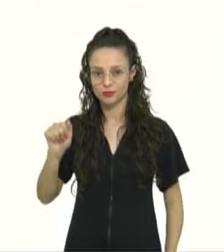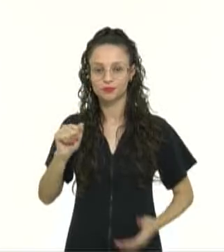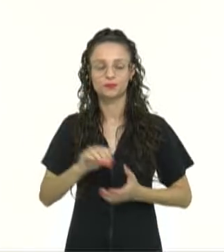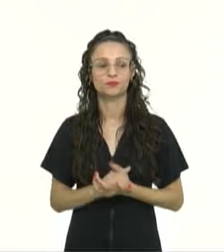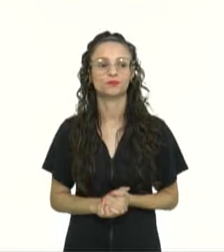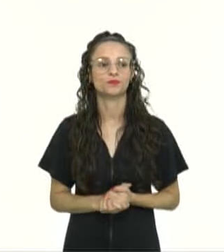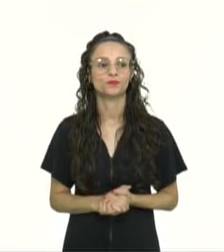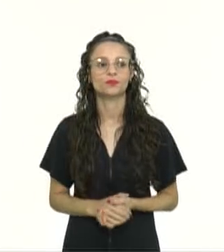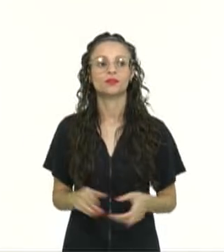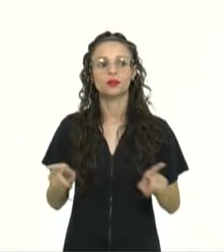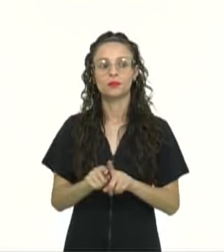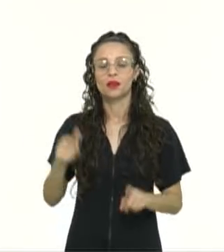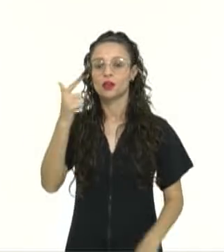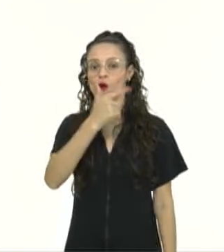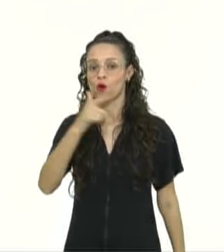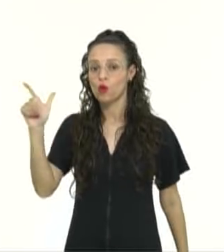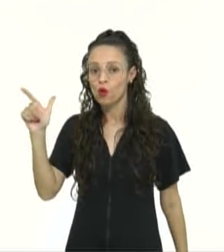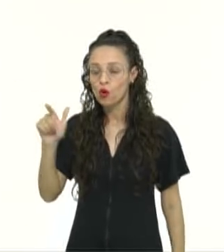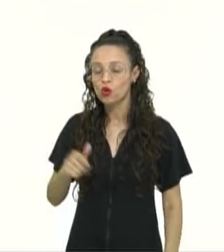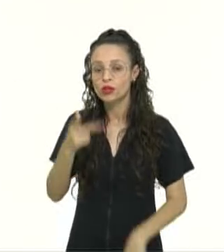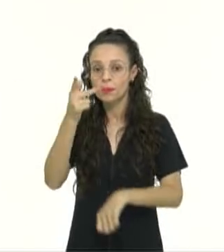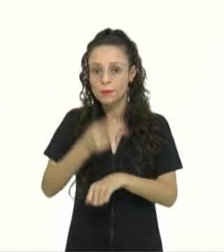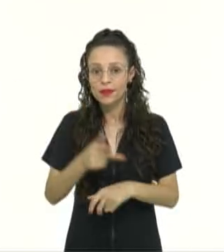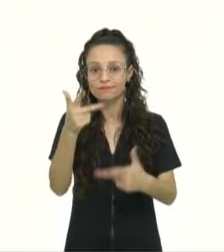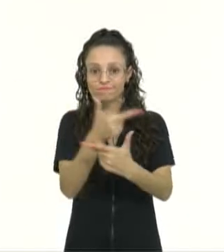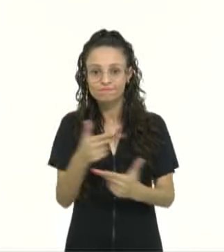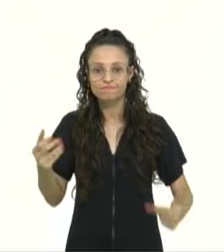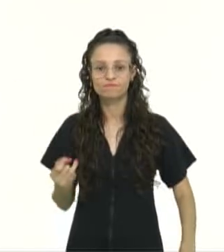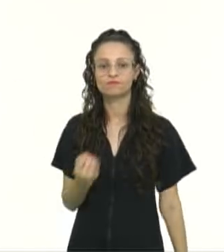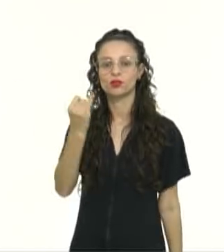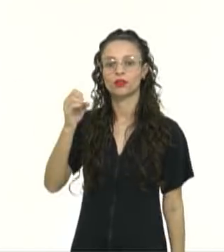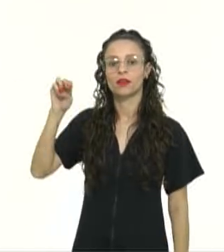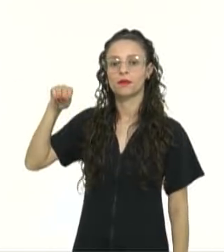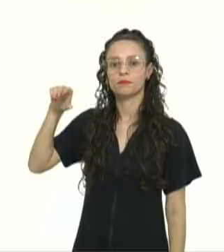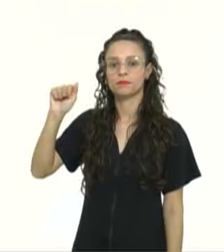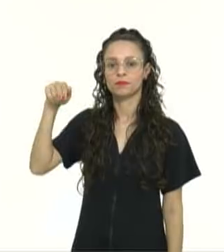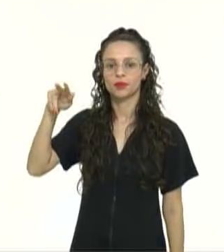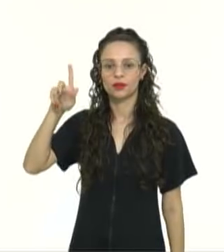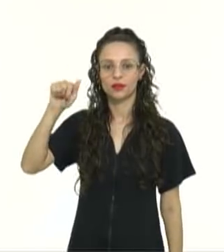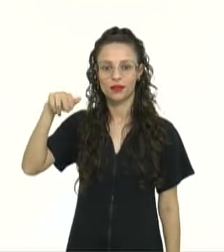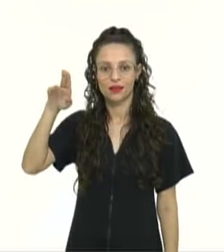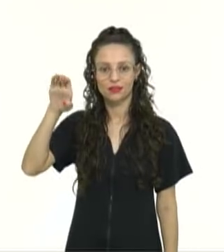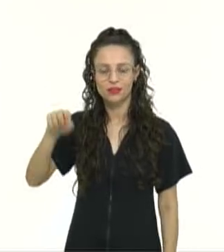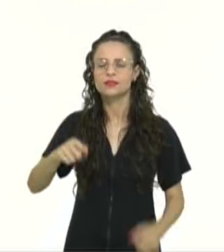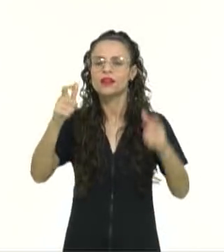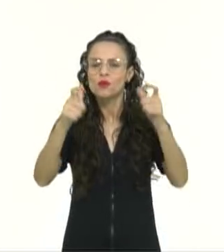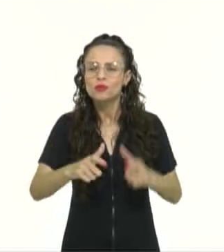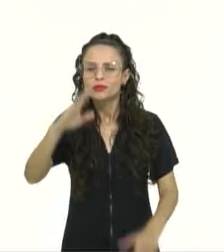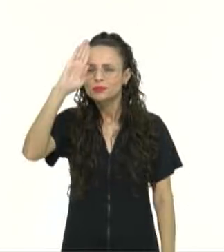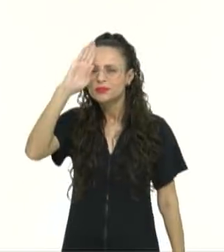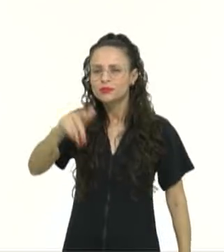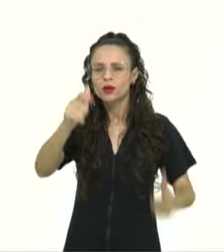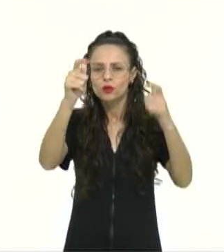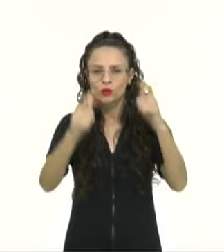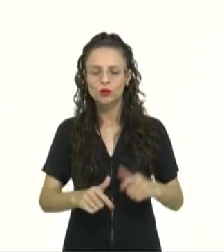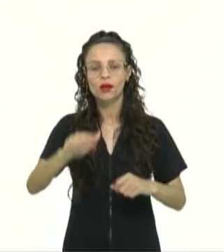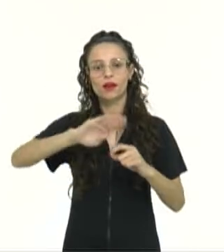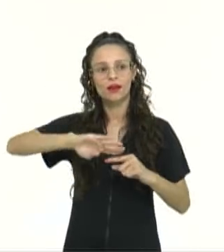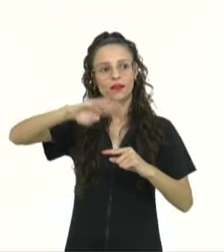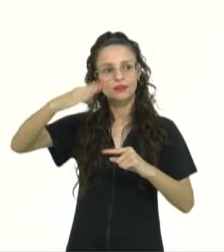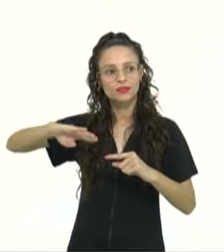Outro recurso importante, o manganês, e as suas principais jazidas, elas estão na Serra